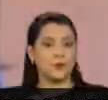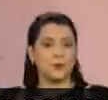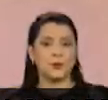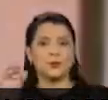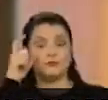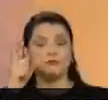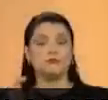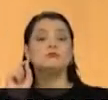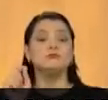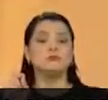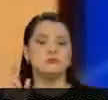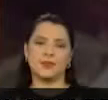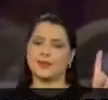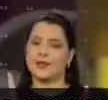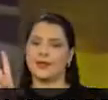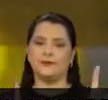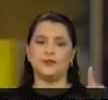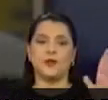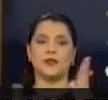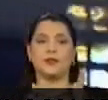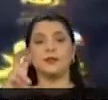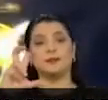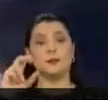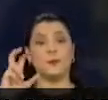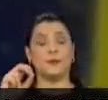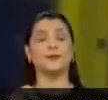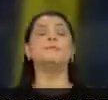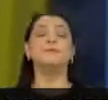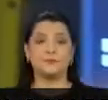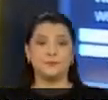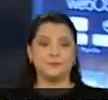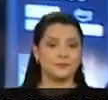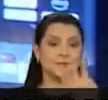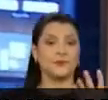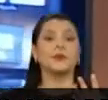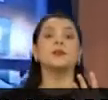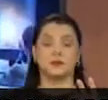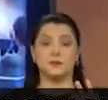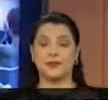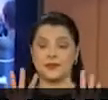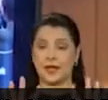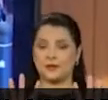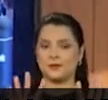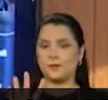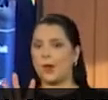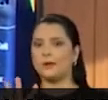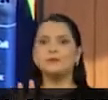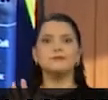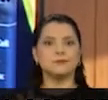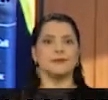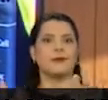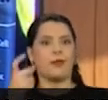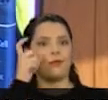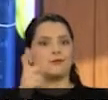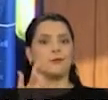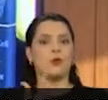intenção de compra é a televisão de até 50 polegadas quatro em cada 10 entrevistados da pesquisa pretendem comprar